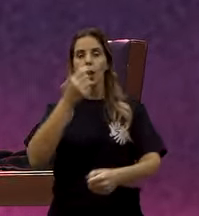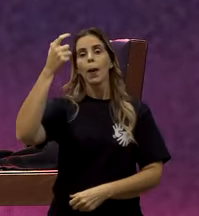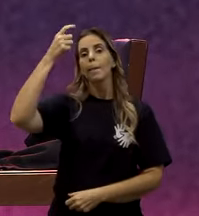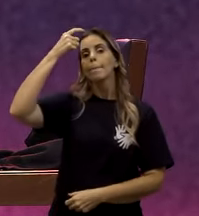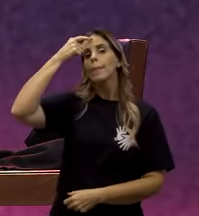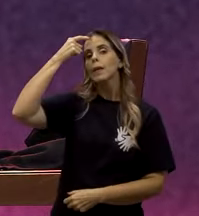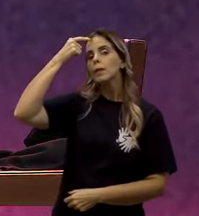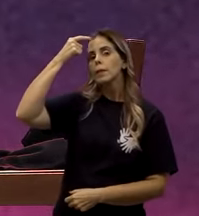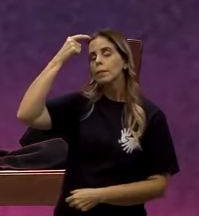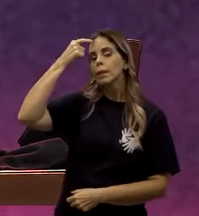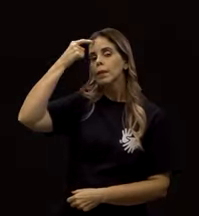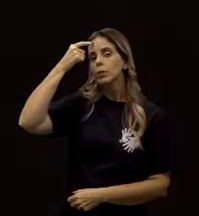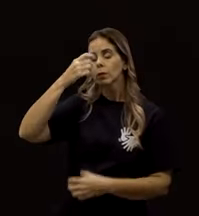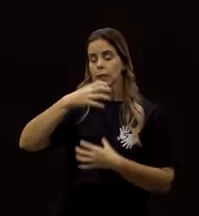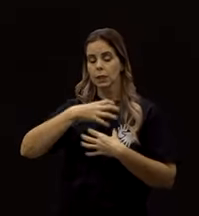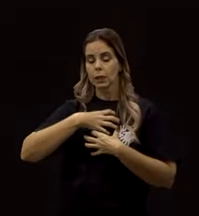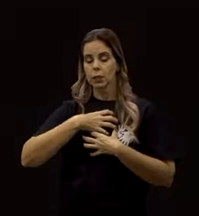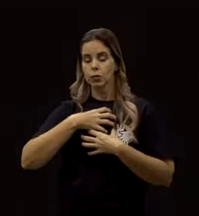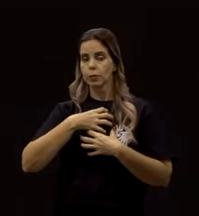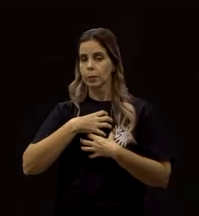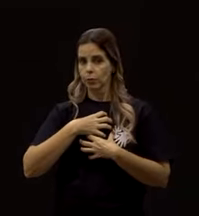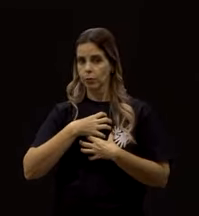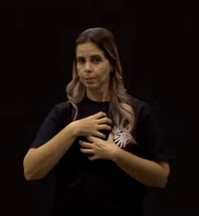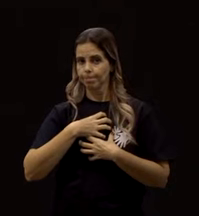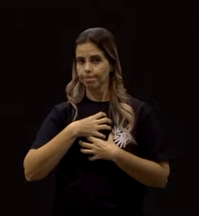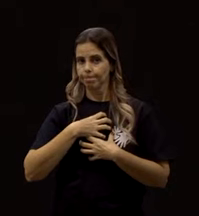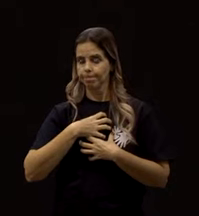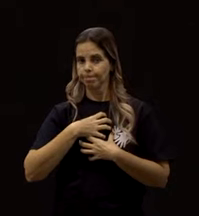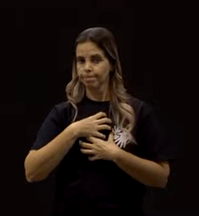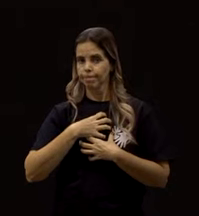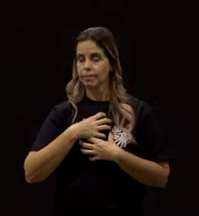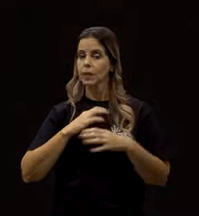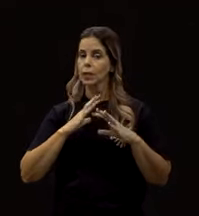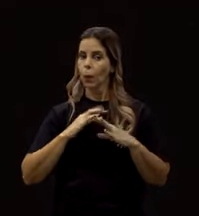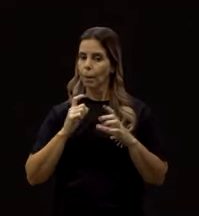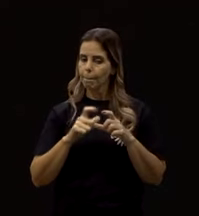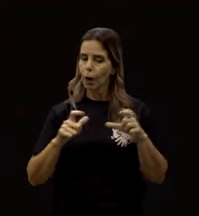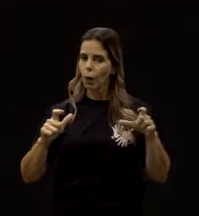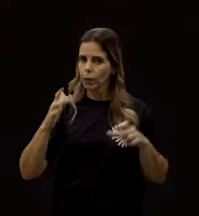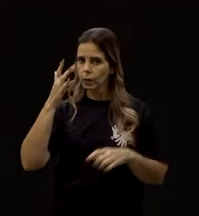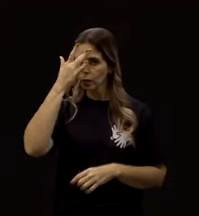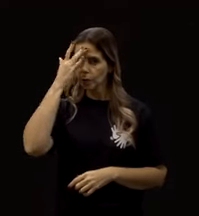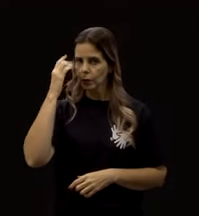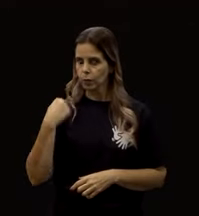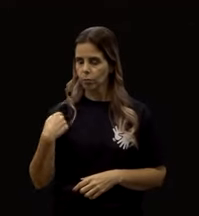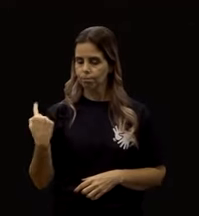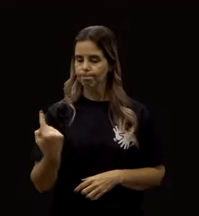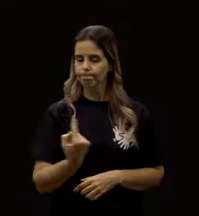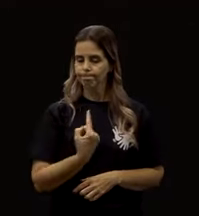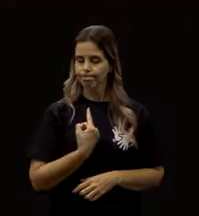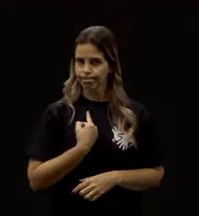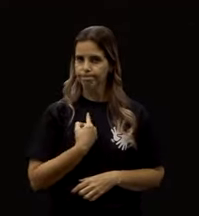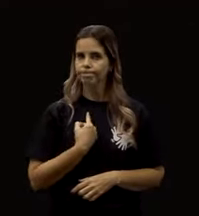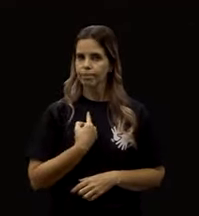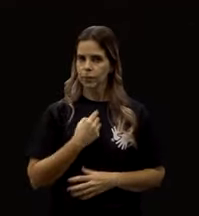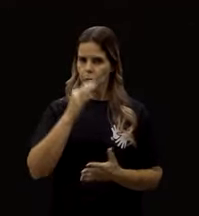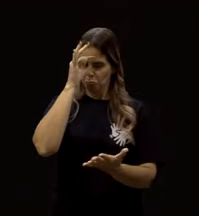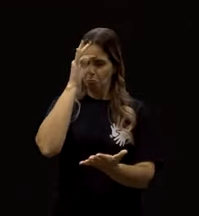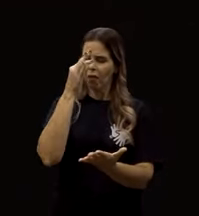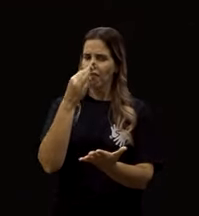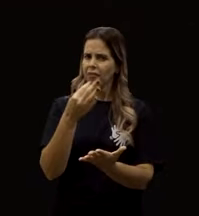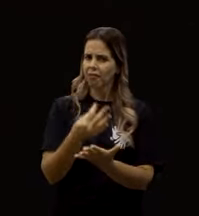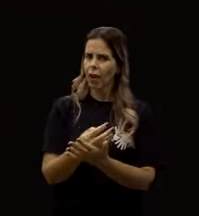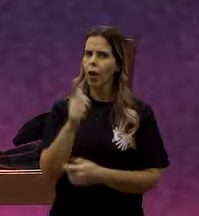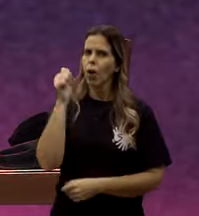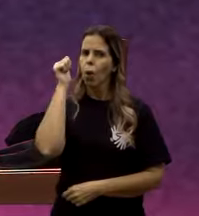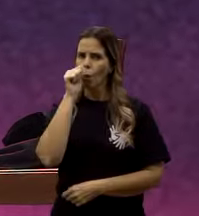e Sensações então escute isso a maioria de nós somos Guerreiros da Fé homens